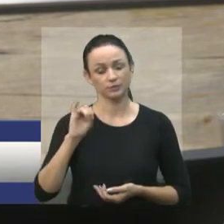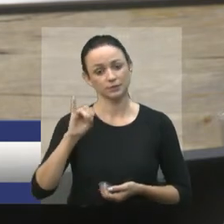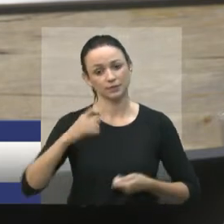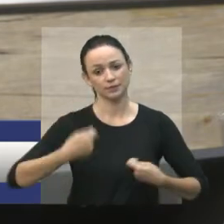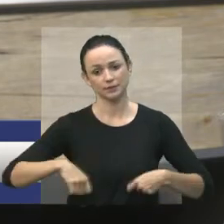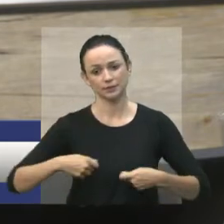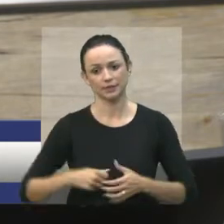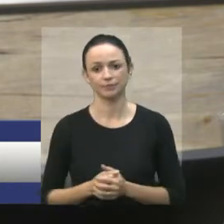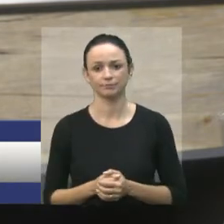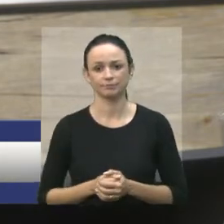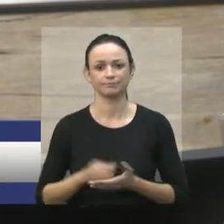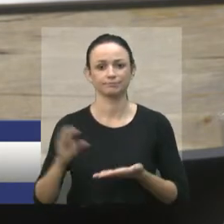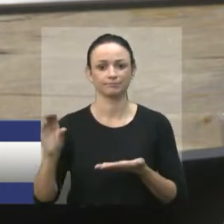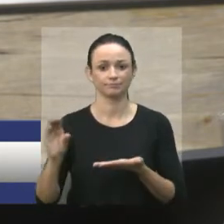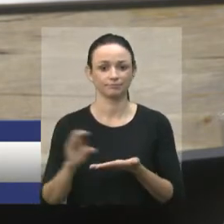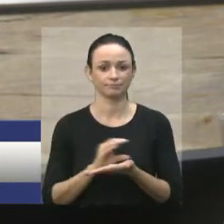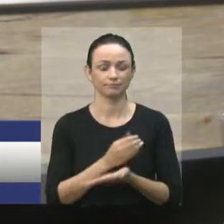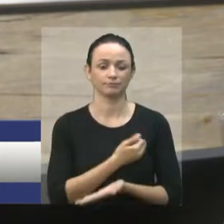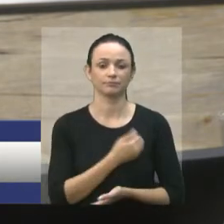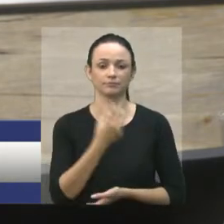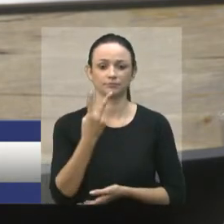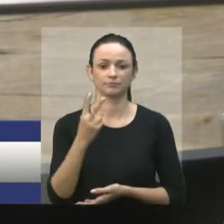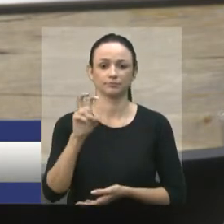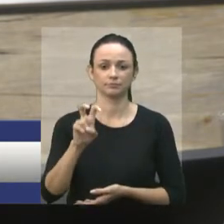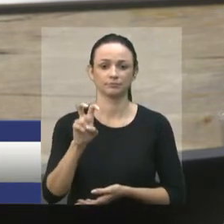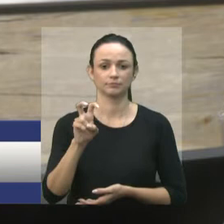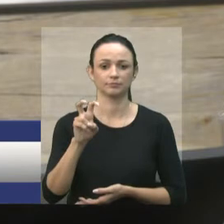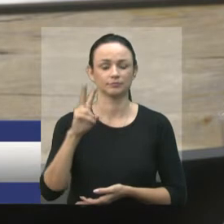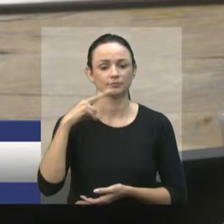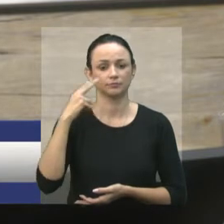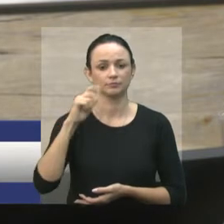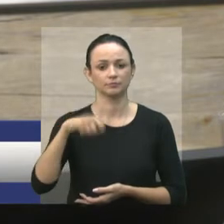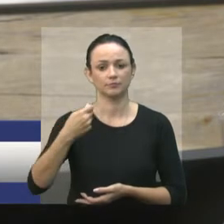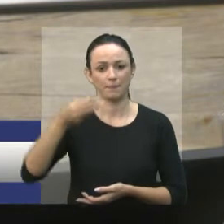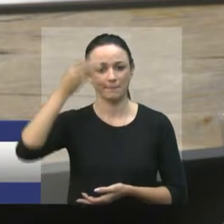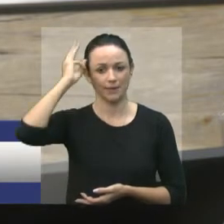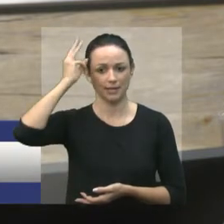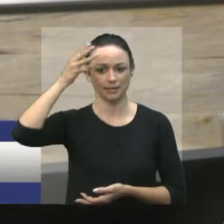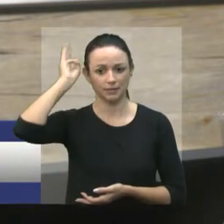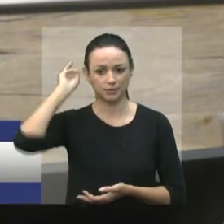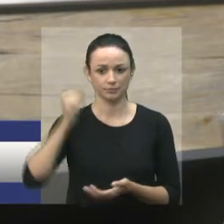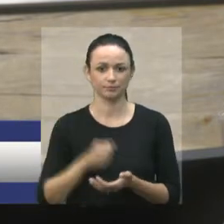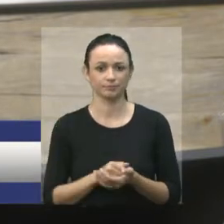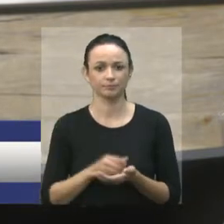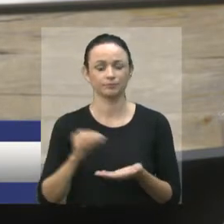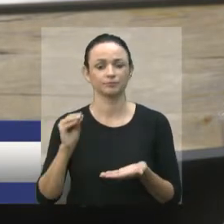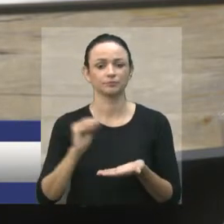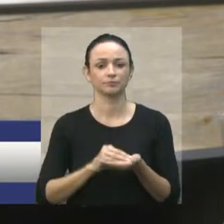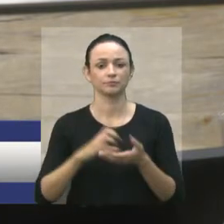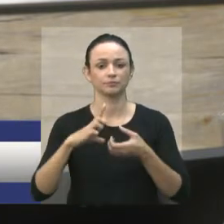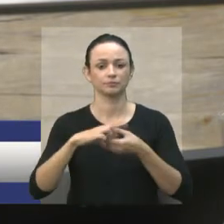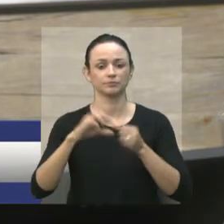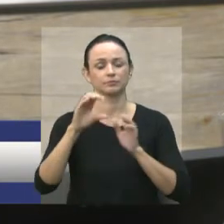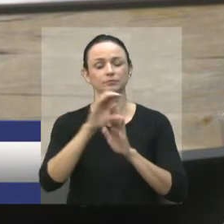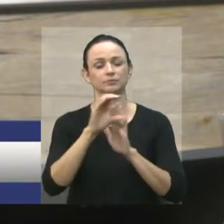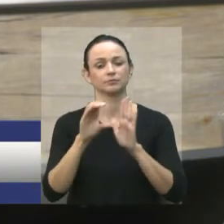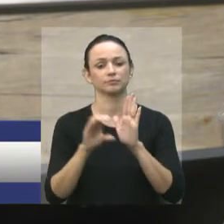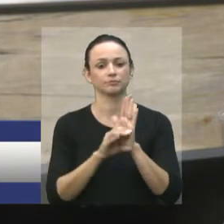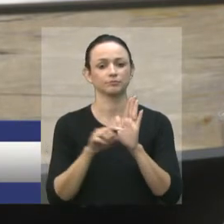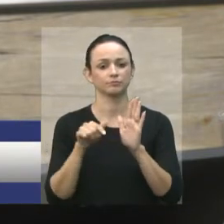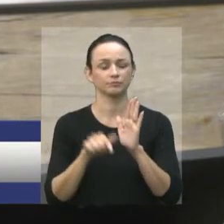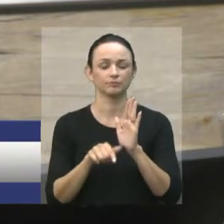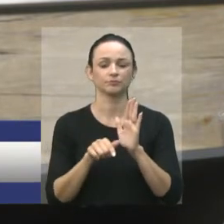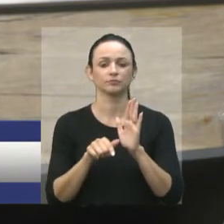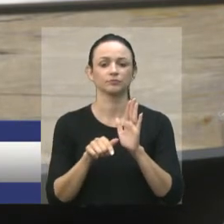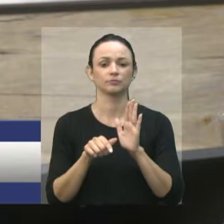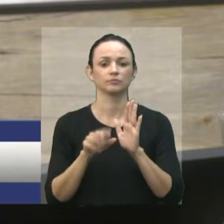forem necessárias. Emenda 25, vereador Matheus Turini. Insere artigo no capítulo das disposições